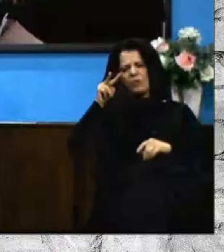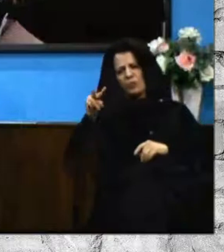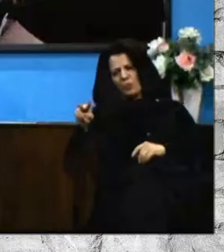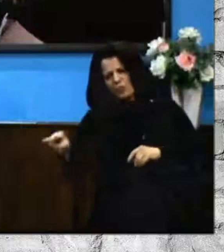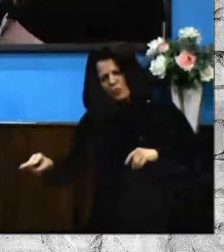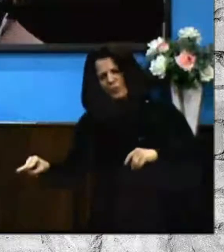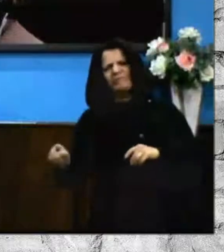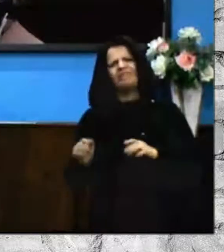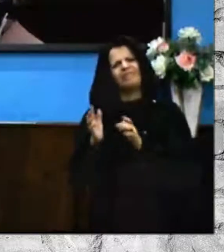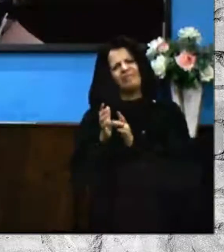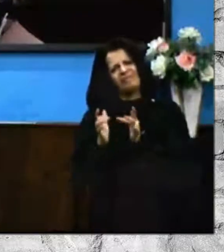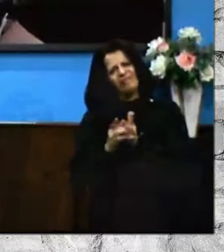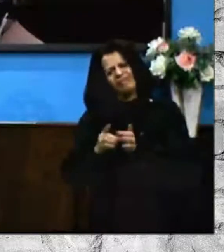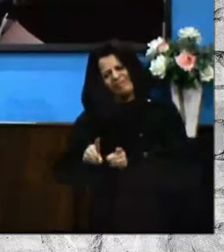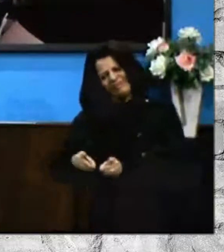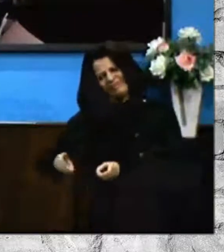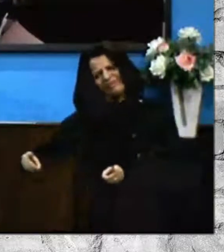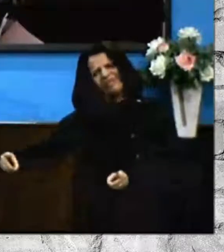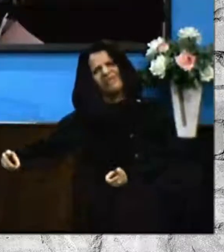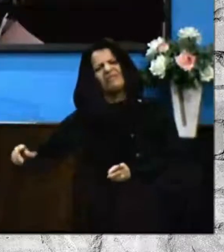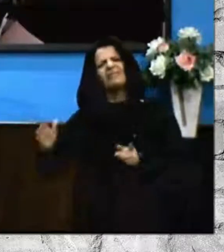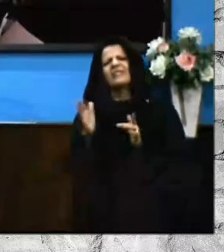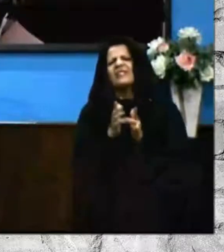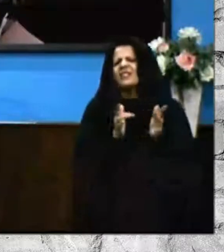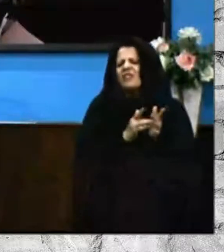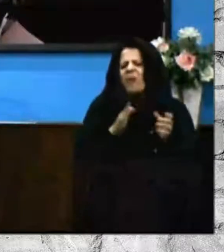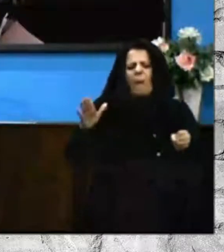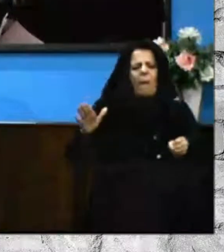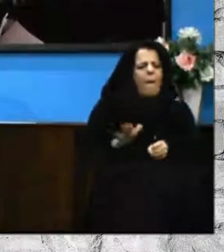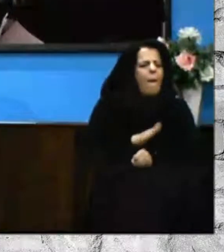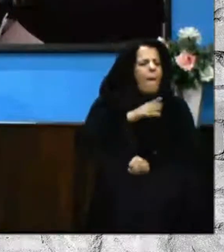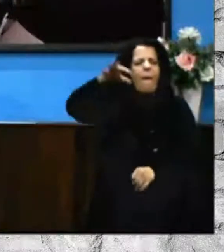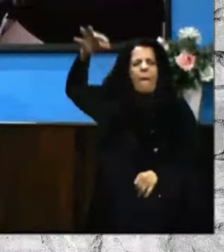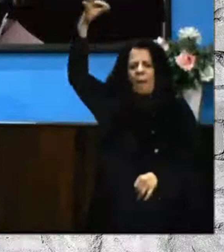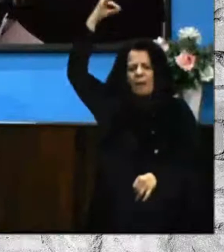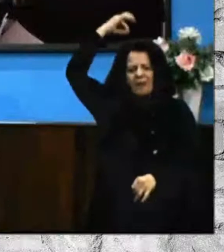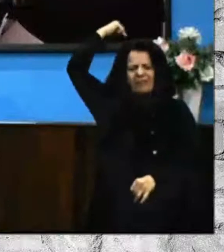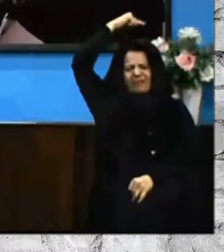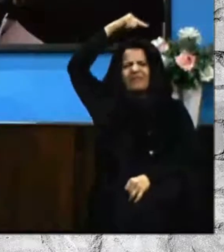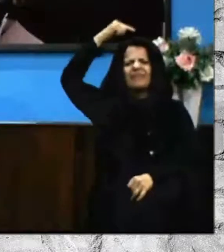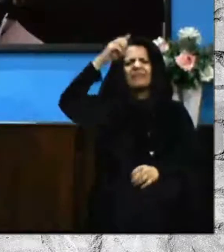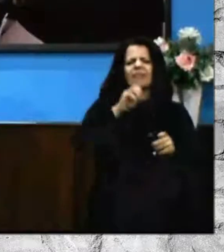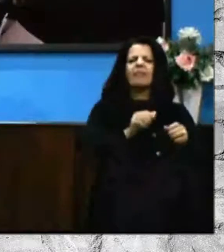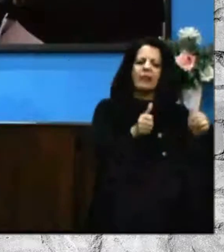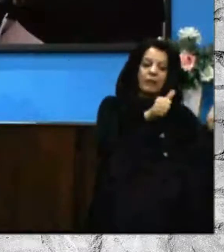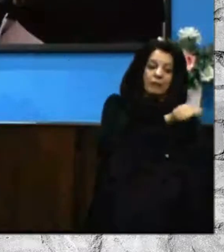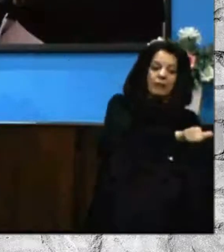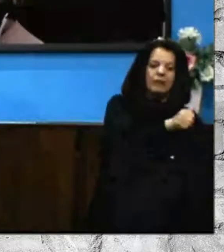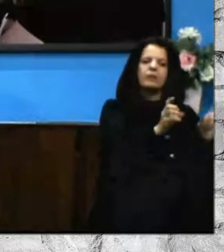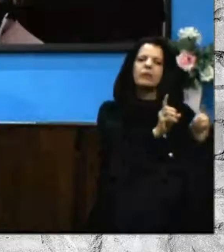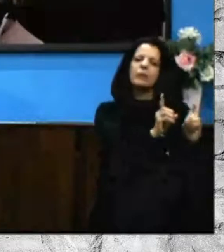Se não notemos, versículo 1, e Jesus, cheio do Espírito Santo, voltou do Jordão e foi levado